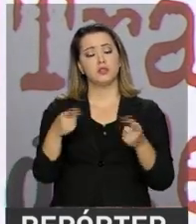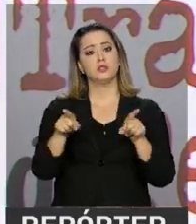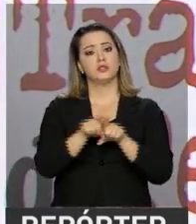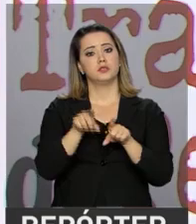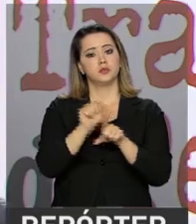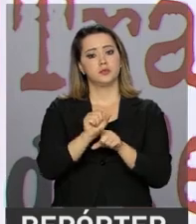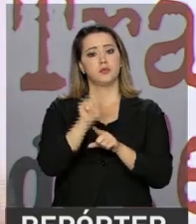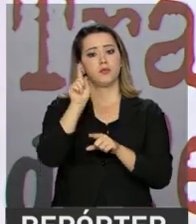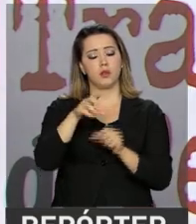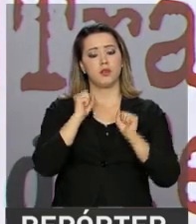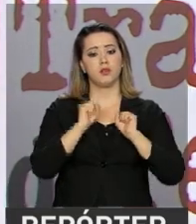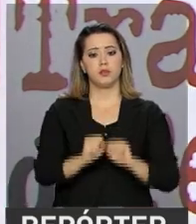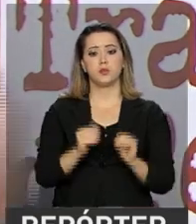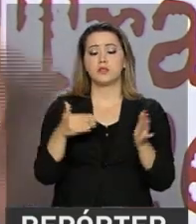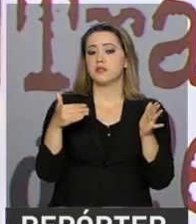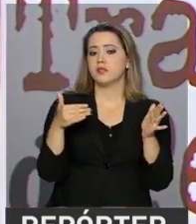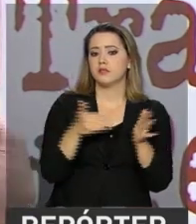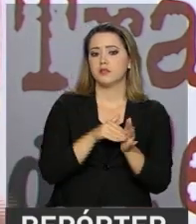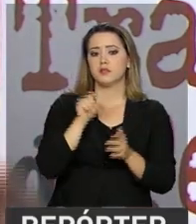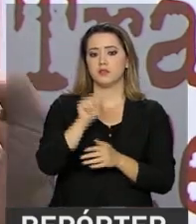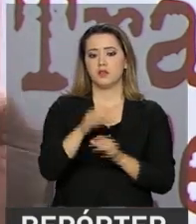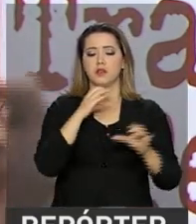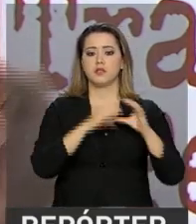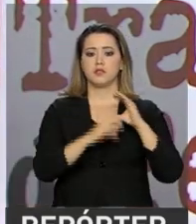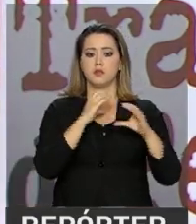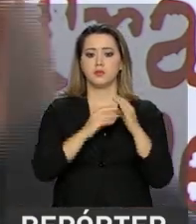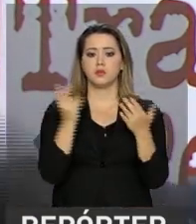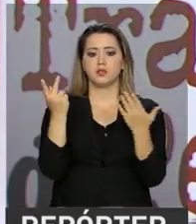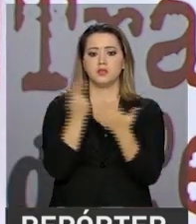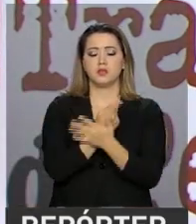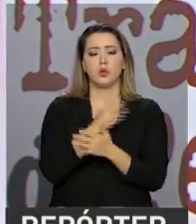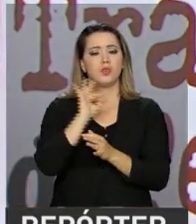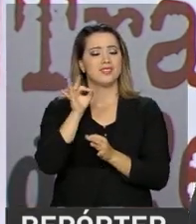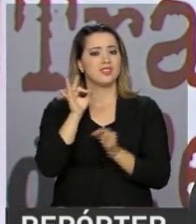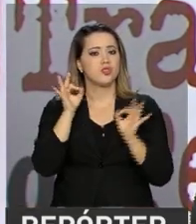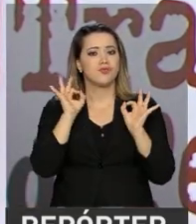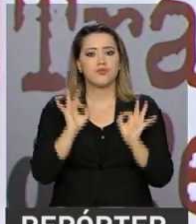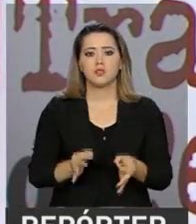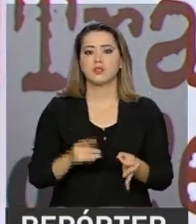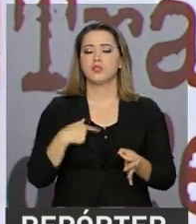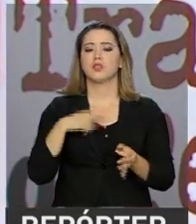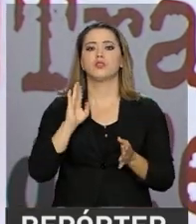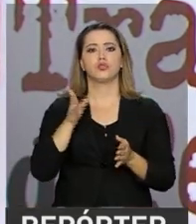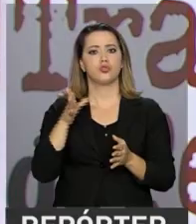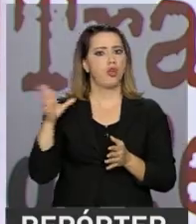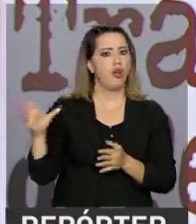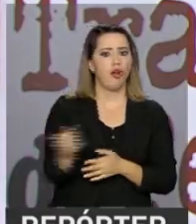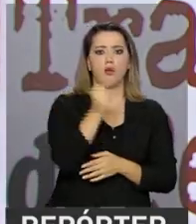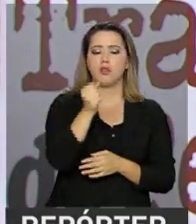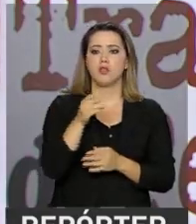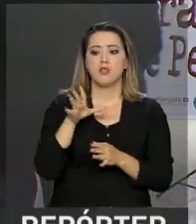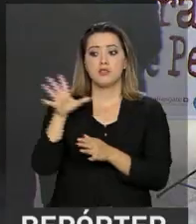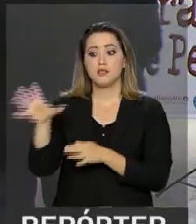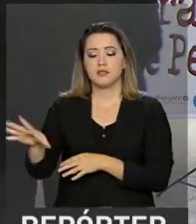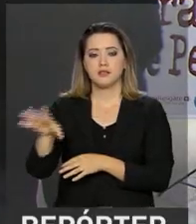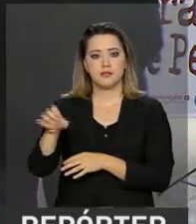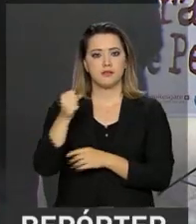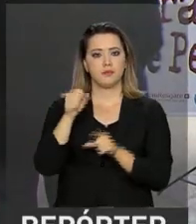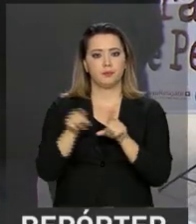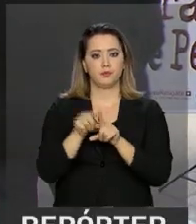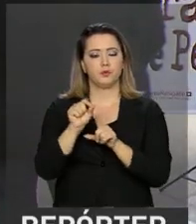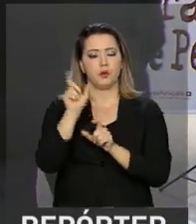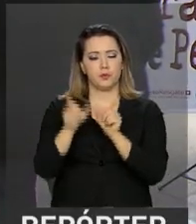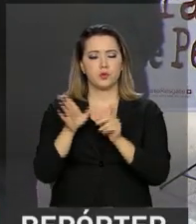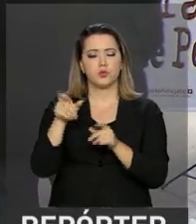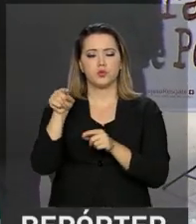também é possível até que essa comunicação seja feita imediatamente e que o caso seja tratado ali além de